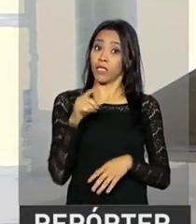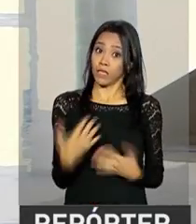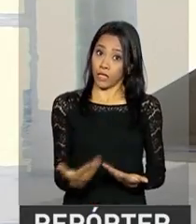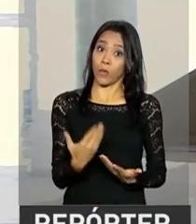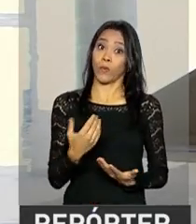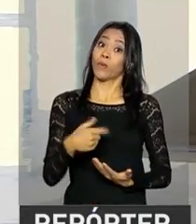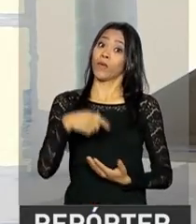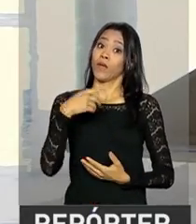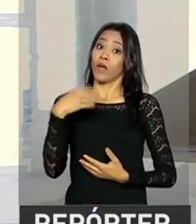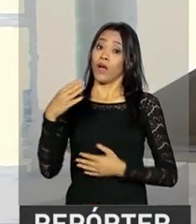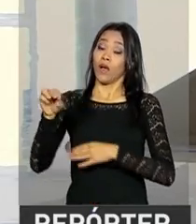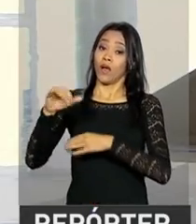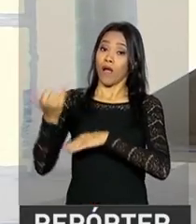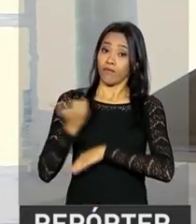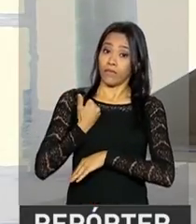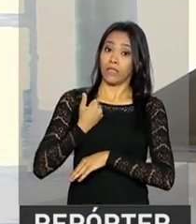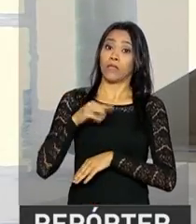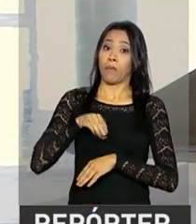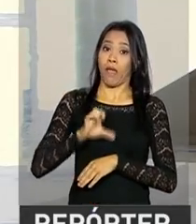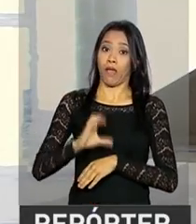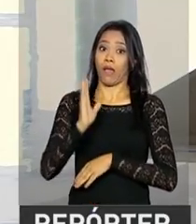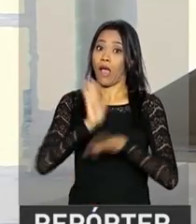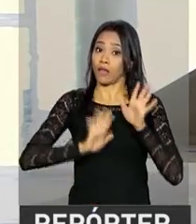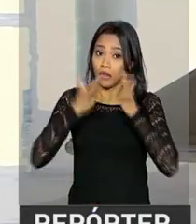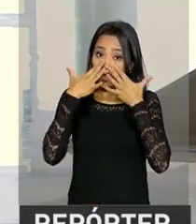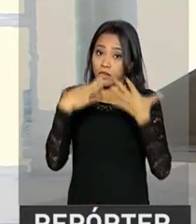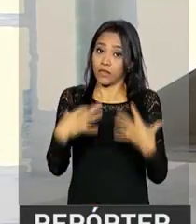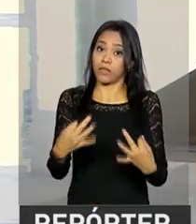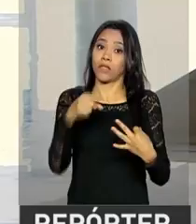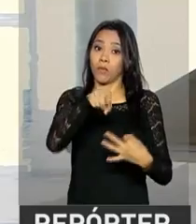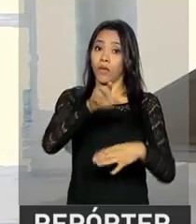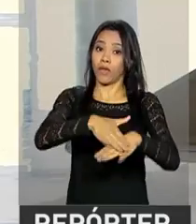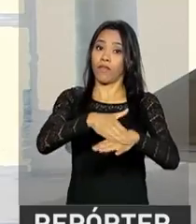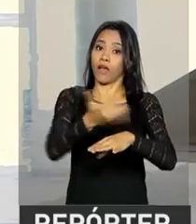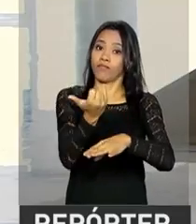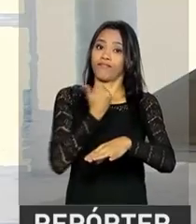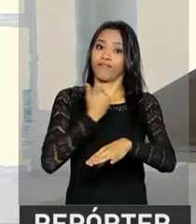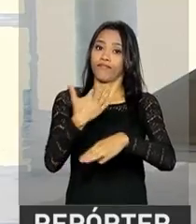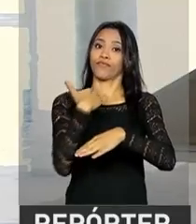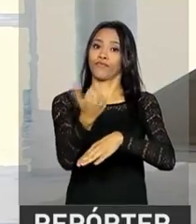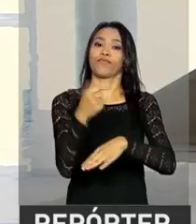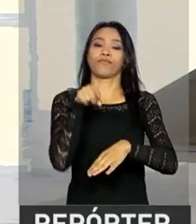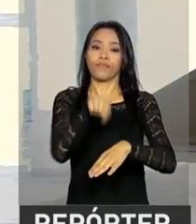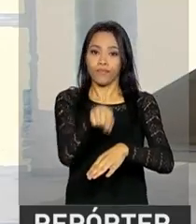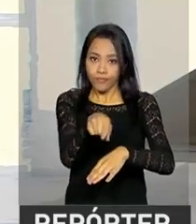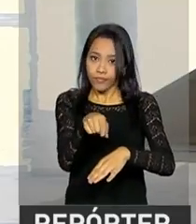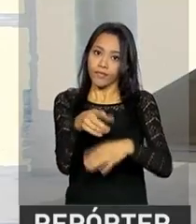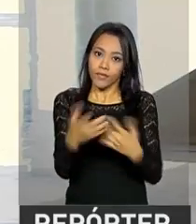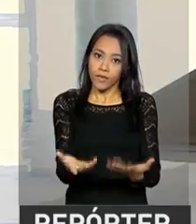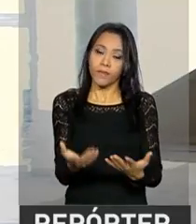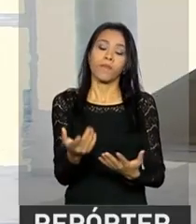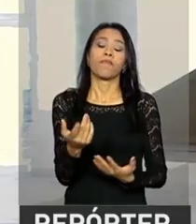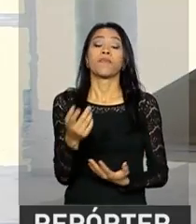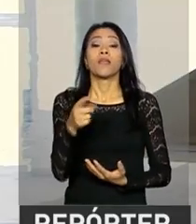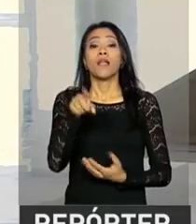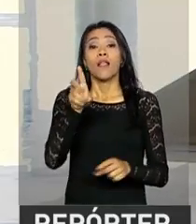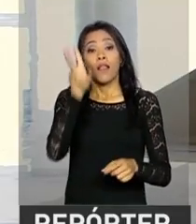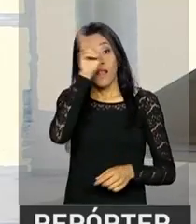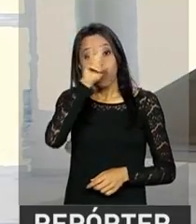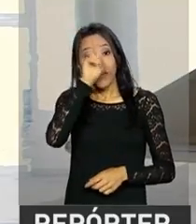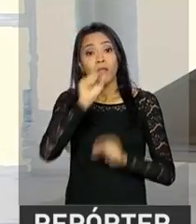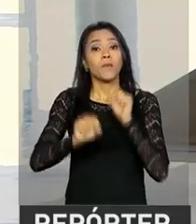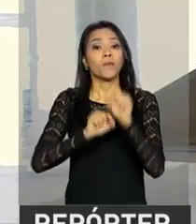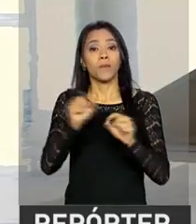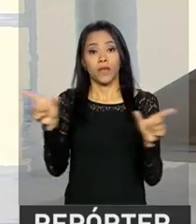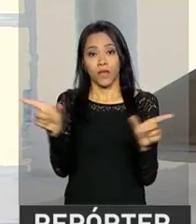estudante Fique atento às divulgações que vão ser feitas pela instituição de ensino selecionada a gente lembra aí o czu